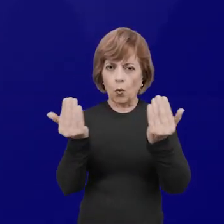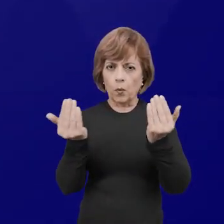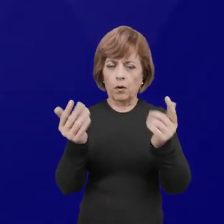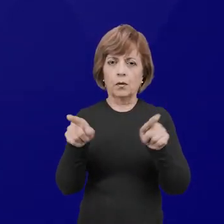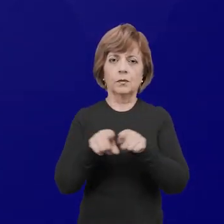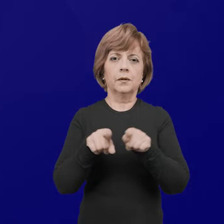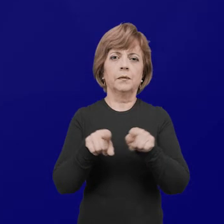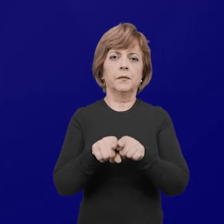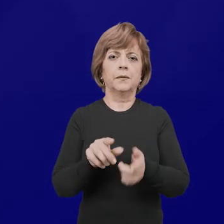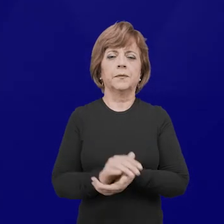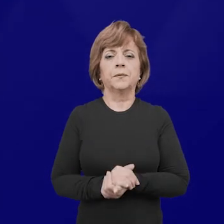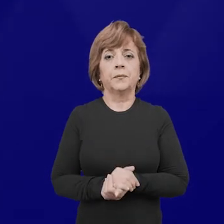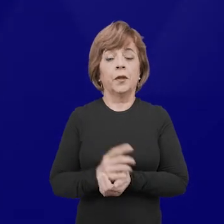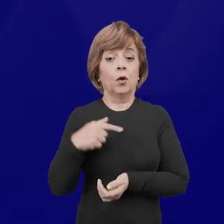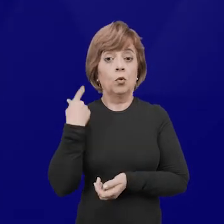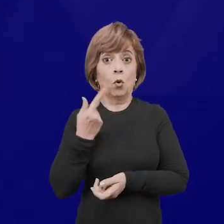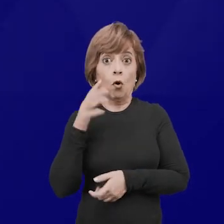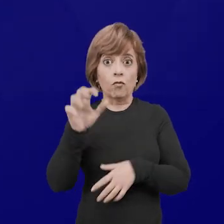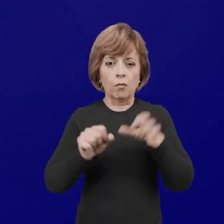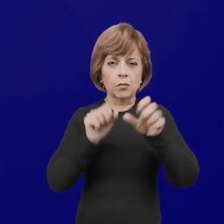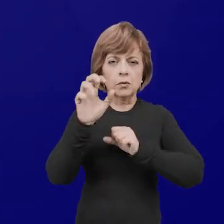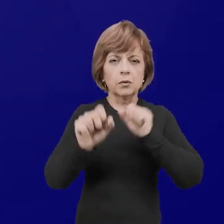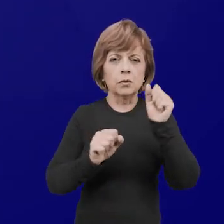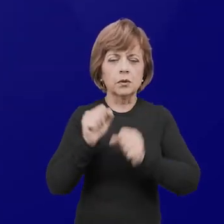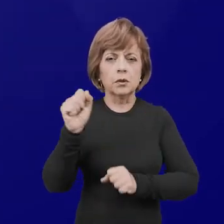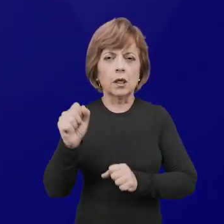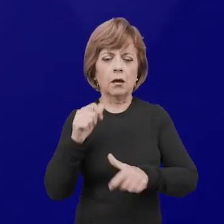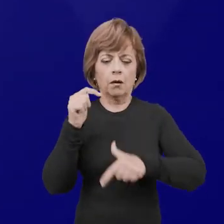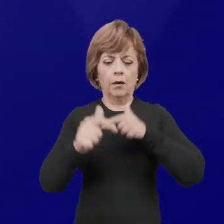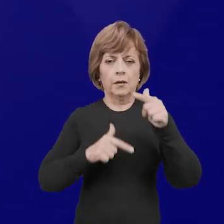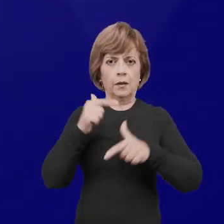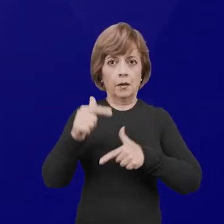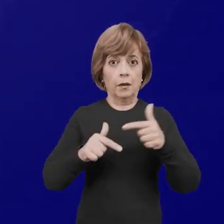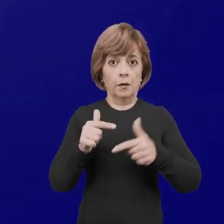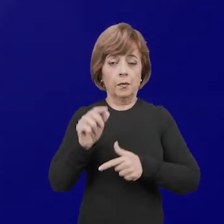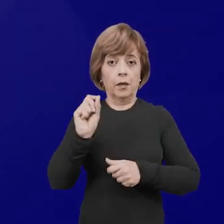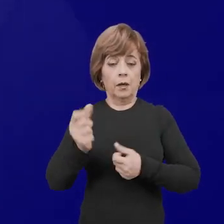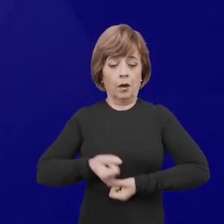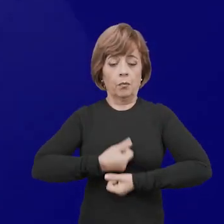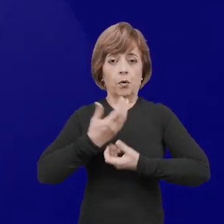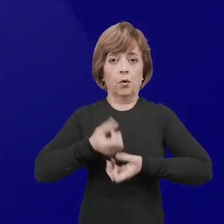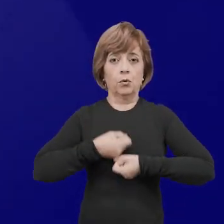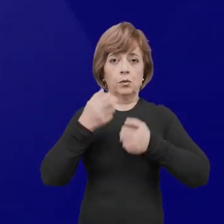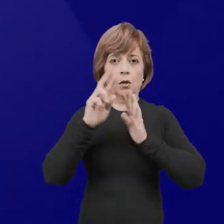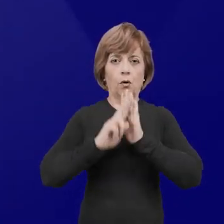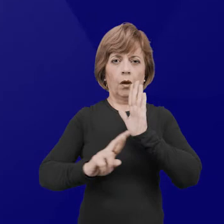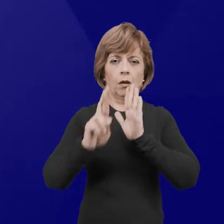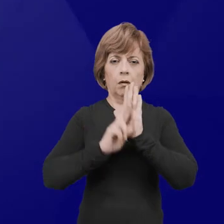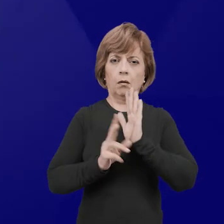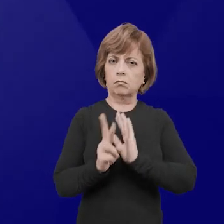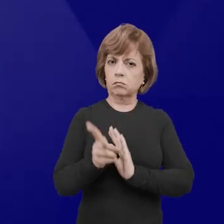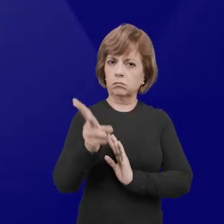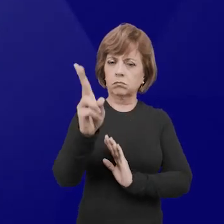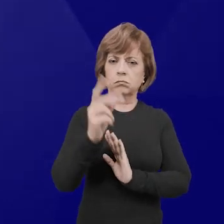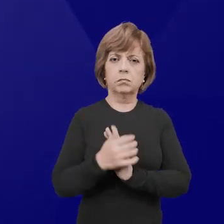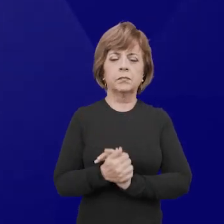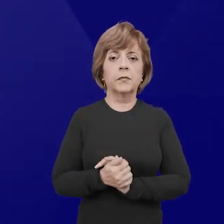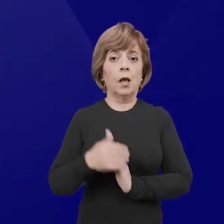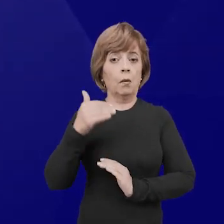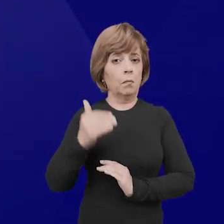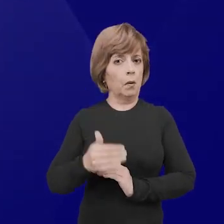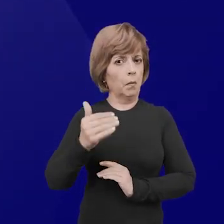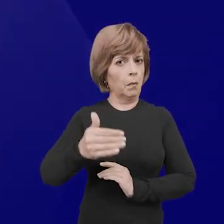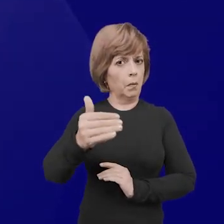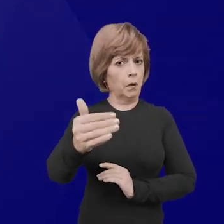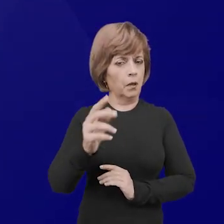Então, o que a gente buscará fazer? A nossa ideia é ter a produção de relatórios regulares, que são relatórios que